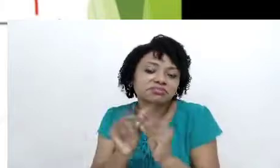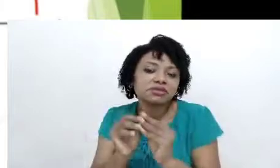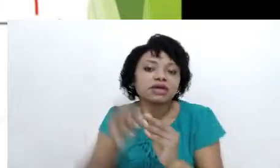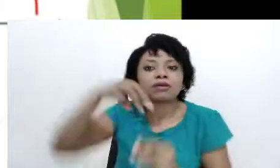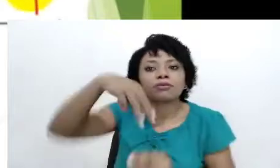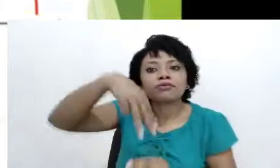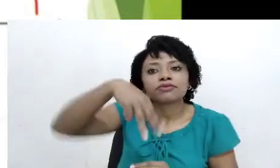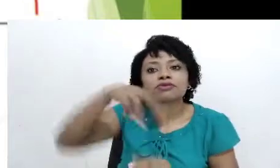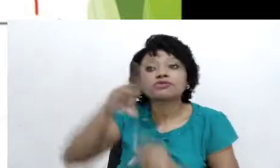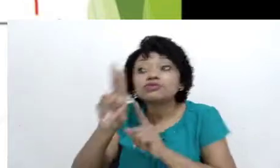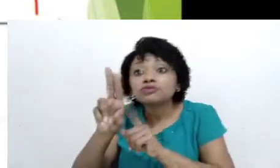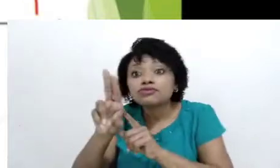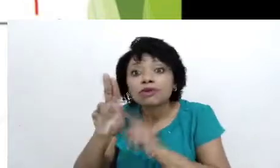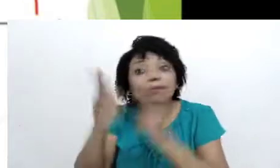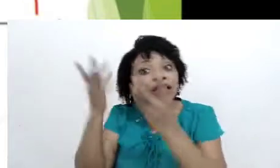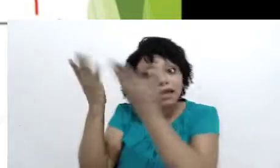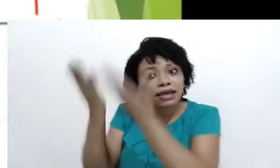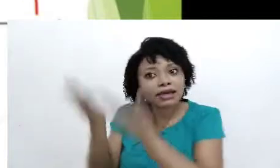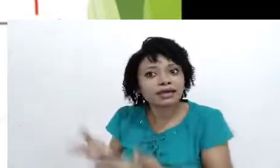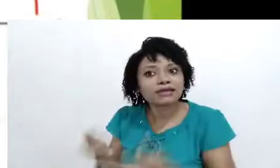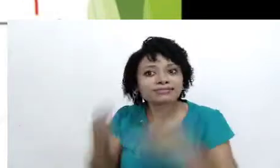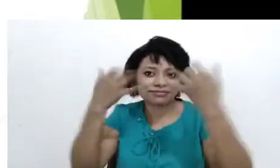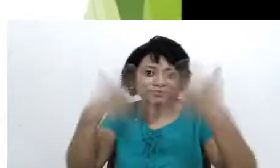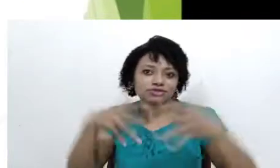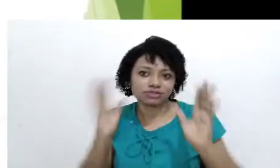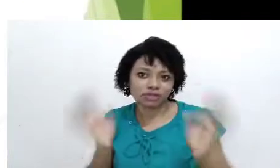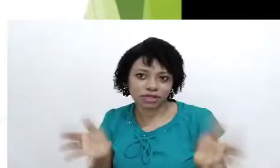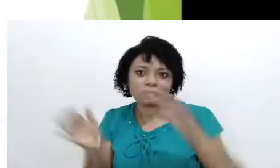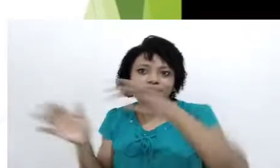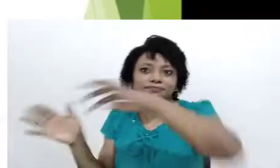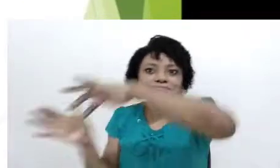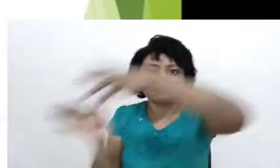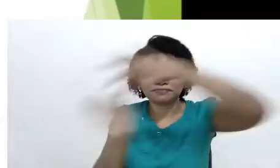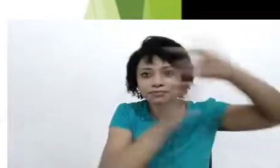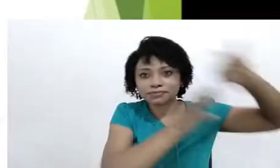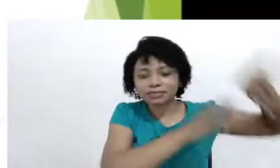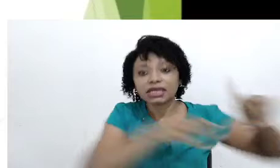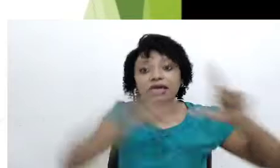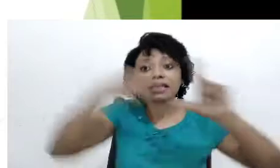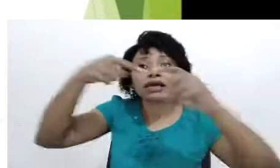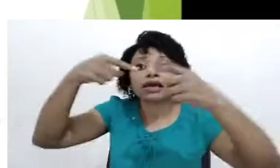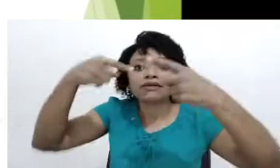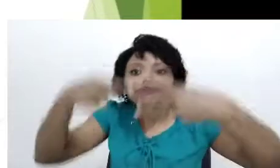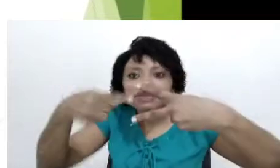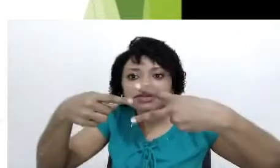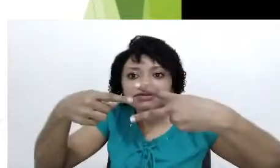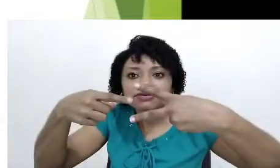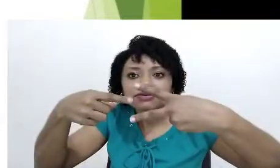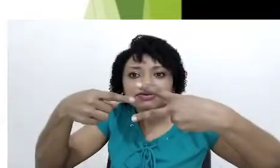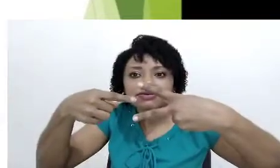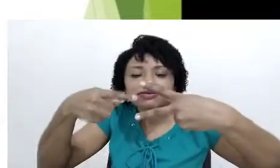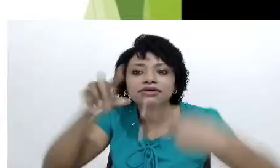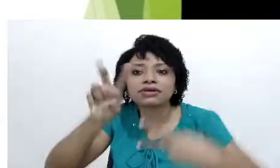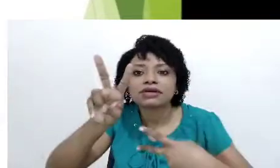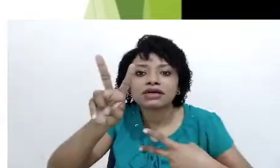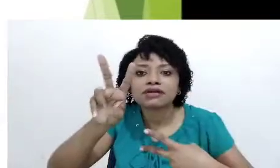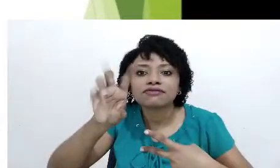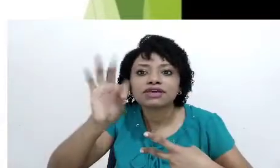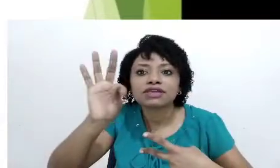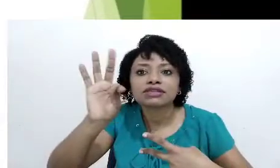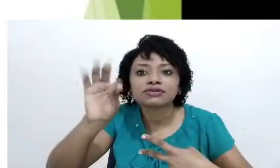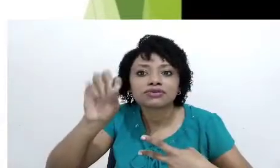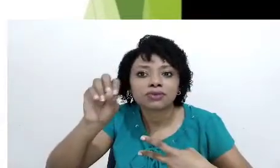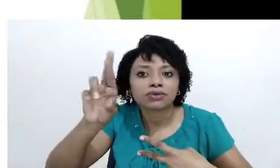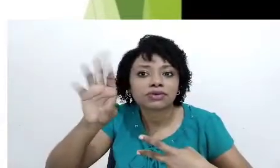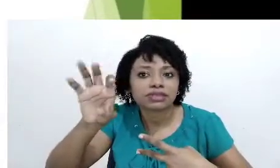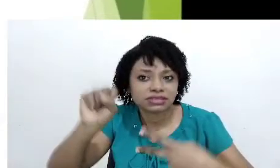cima ou com cavidade para baixo. Basicamente, o movimento uniforme é isso. Já vetores, a gente pode definir